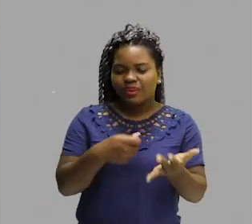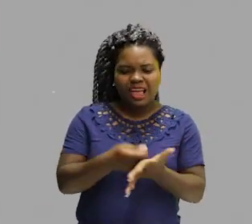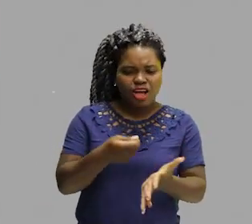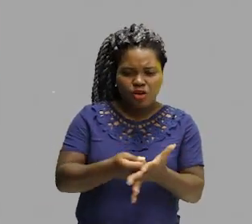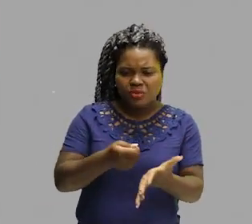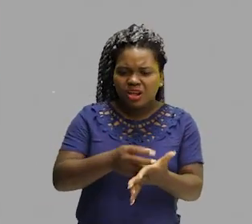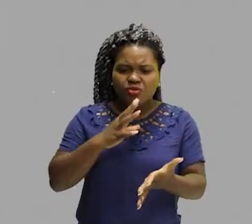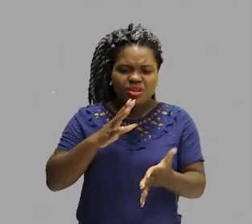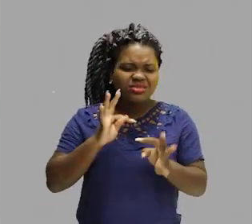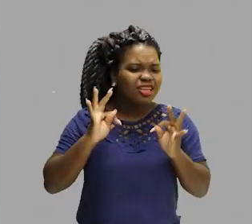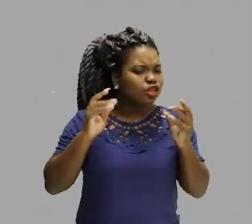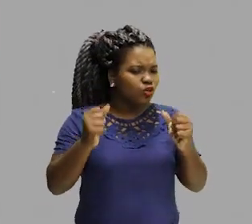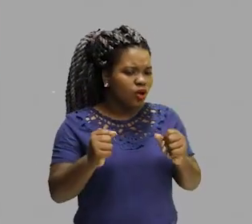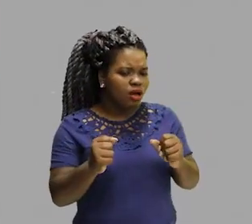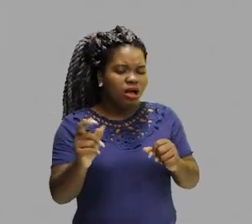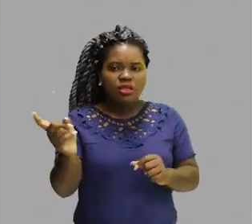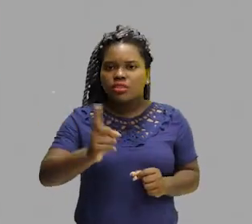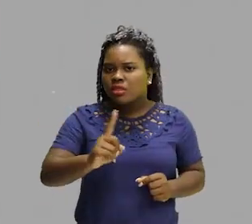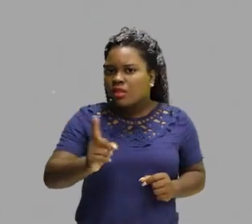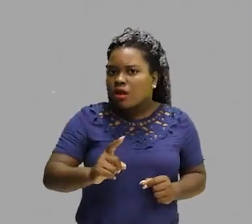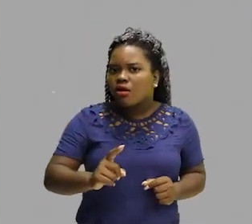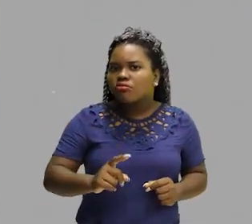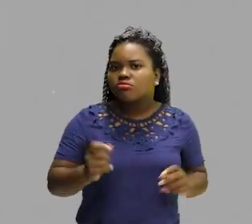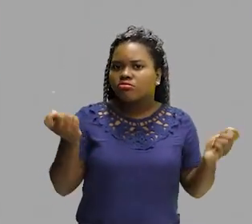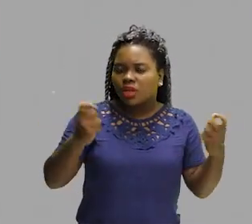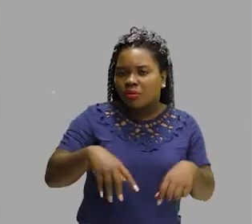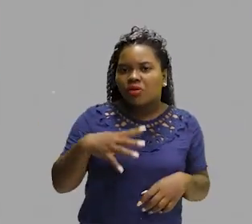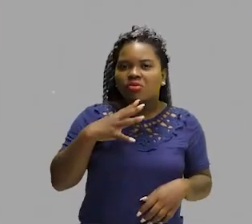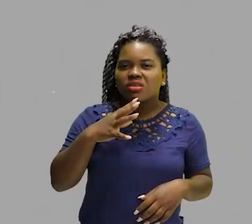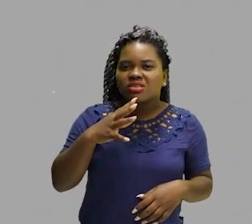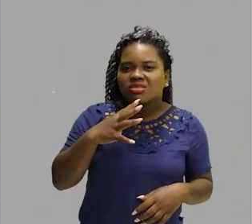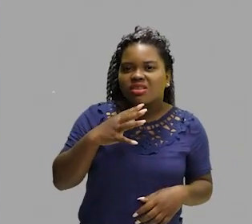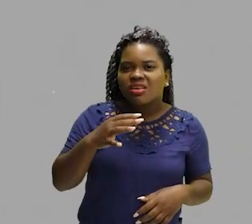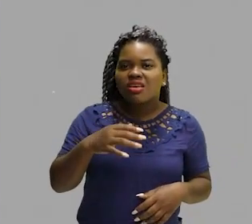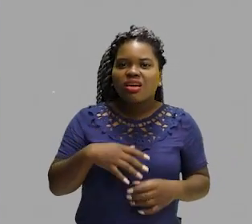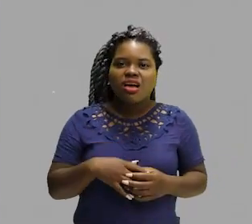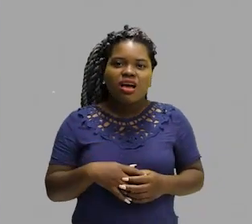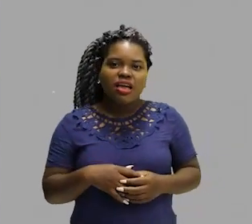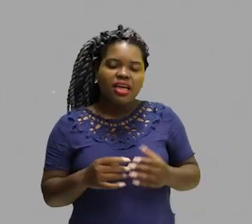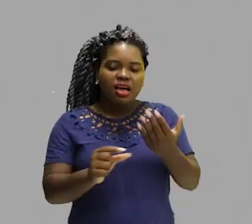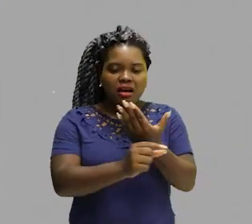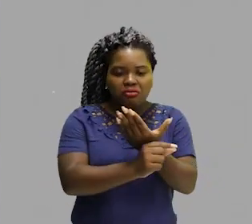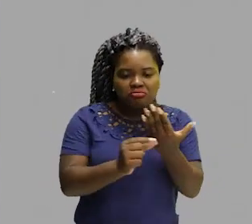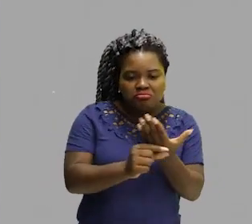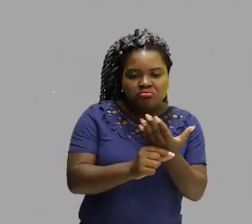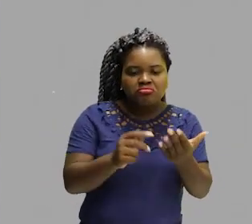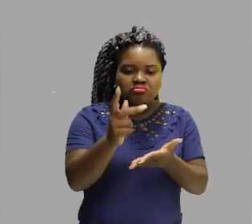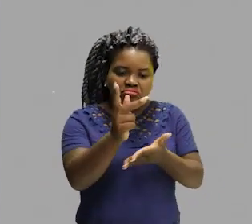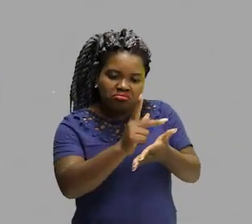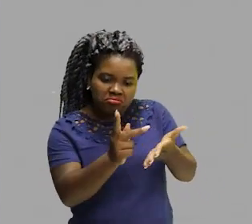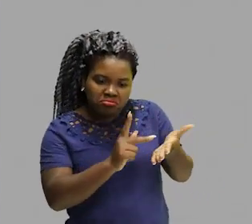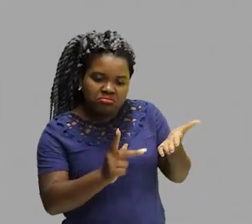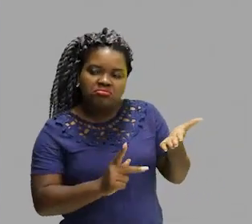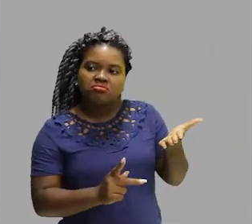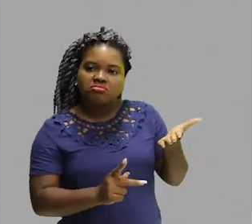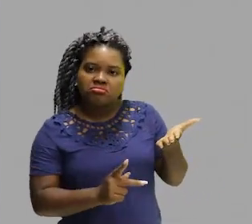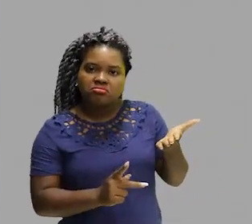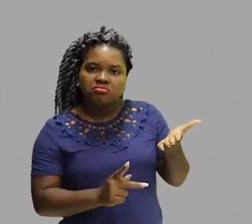vai conhecer autores, você vai conhecer um outro poema, né? E aqui você vai poder você vai poder, o que é